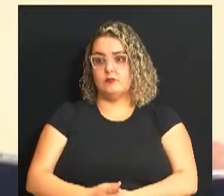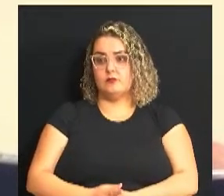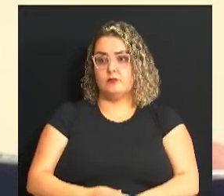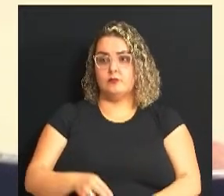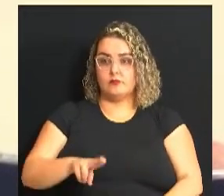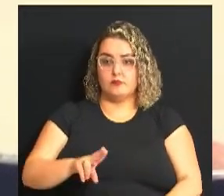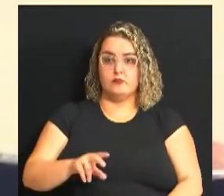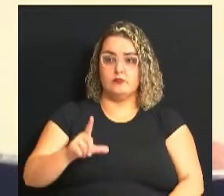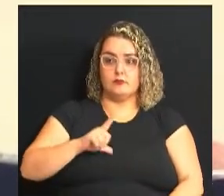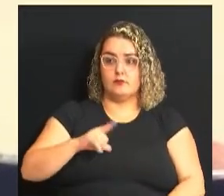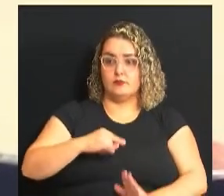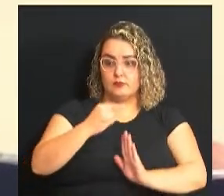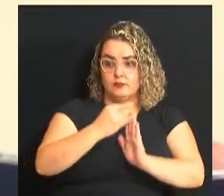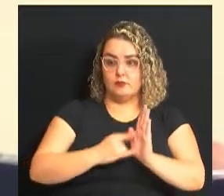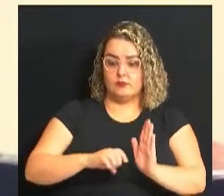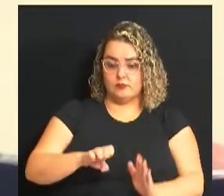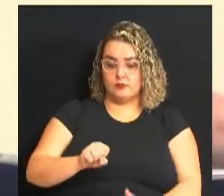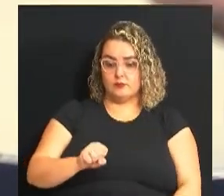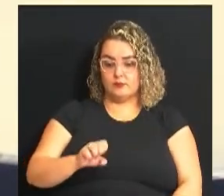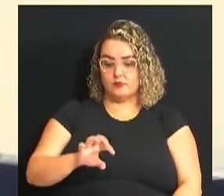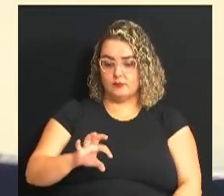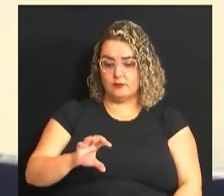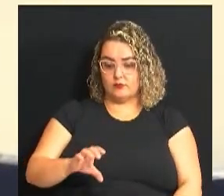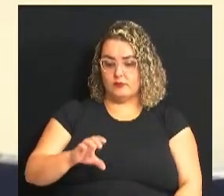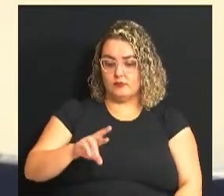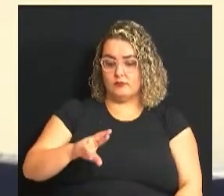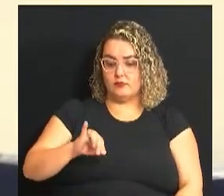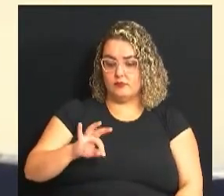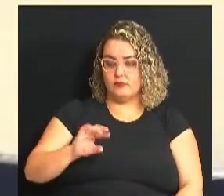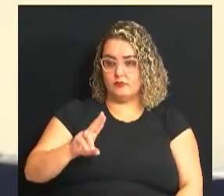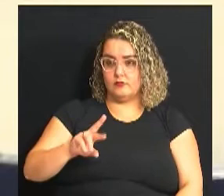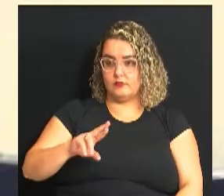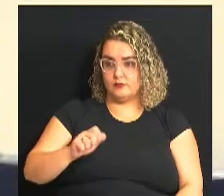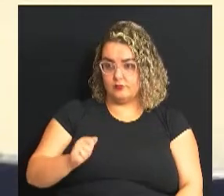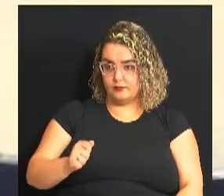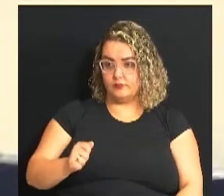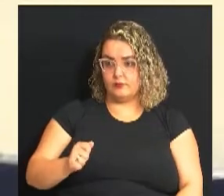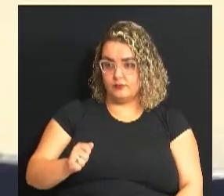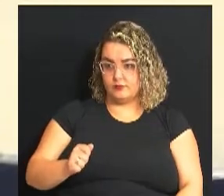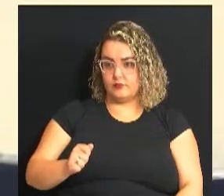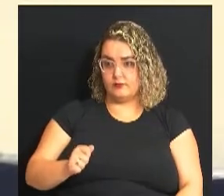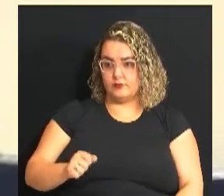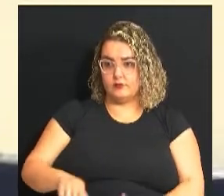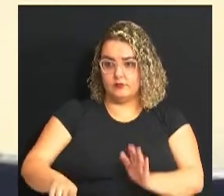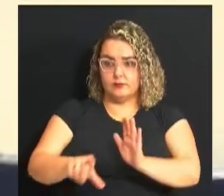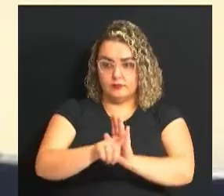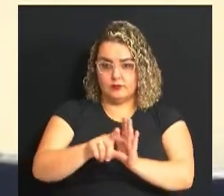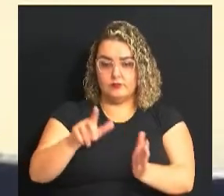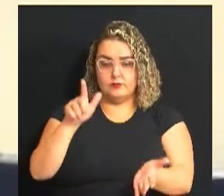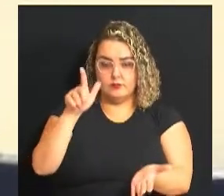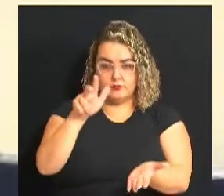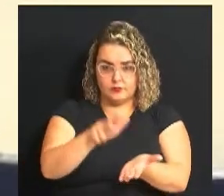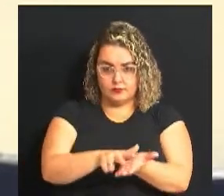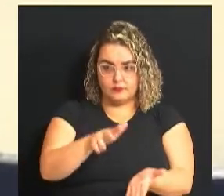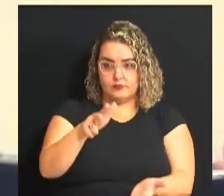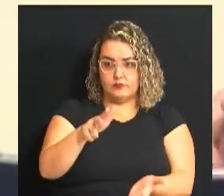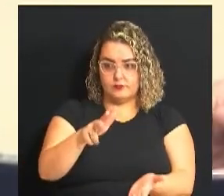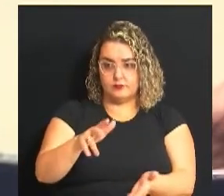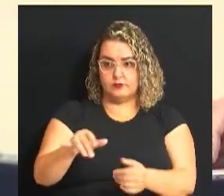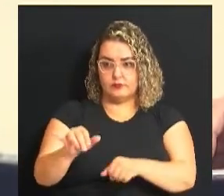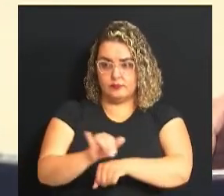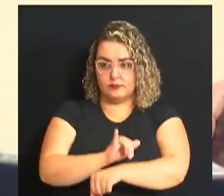escritura, que hoje é o termo, né, com a regularização, a legitimação fundiária, né, ou o instrumento de